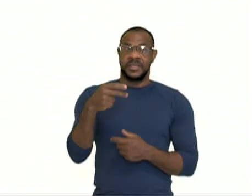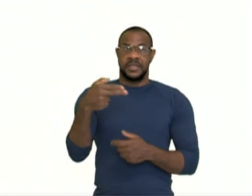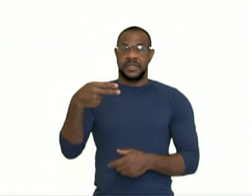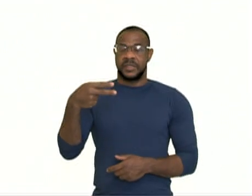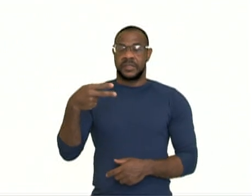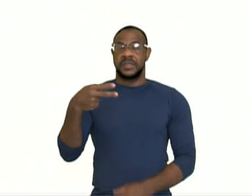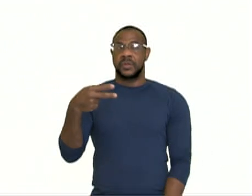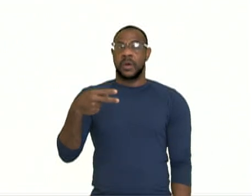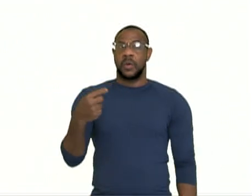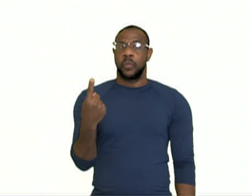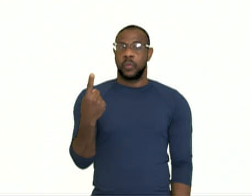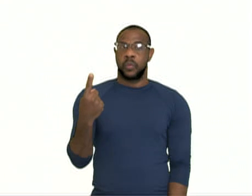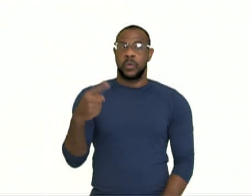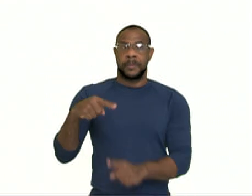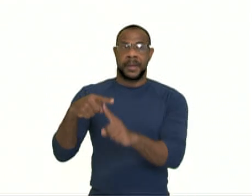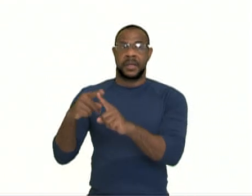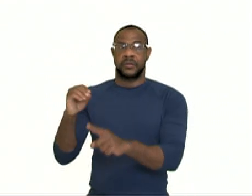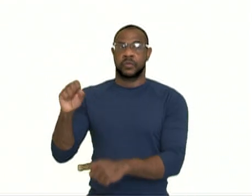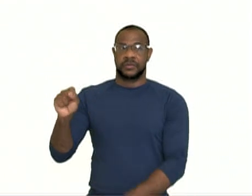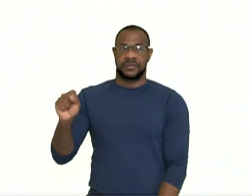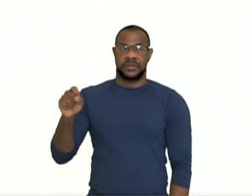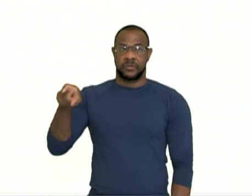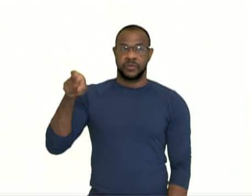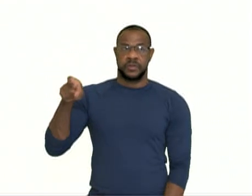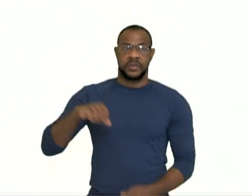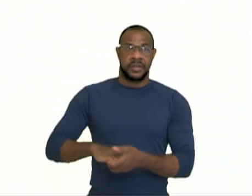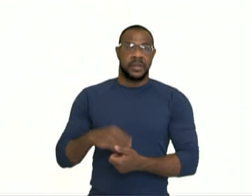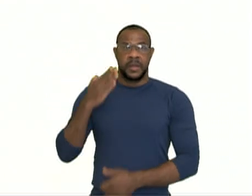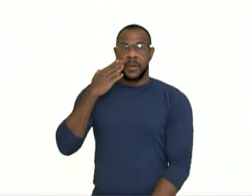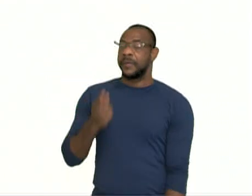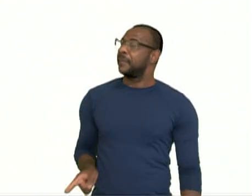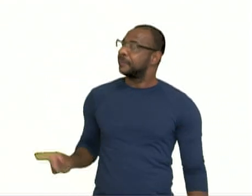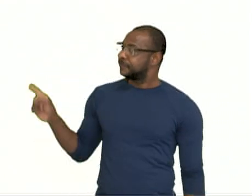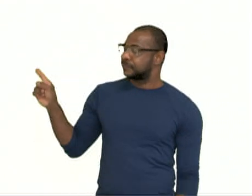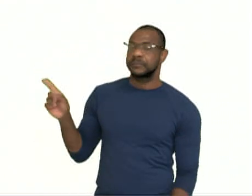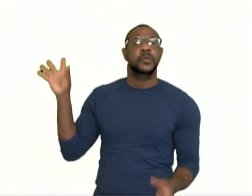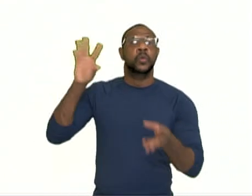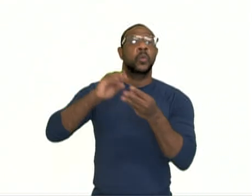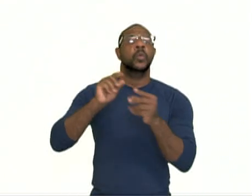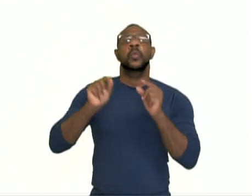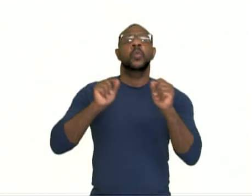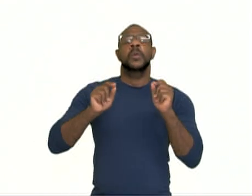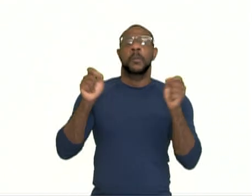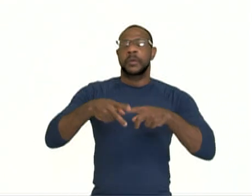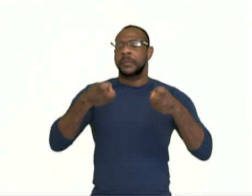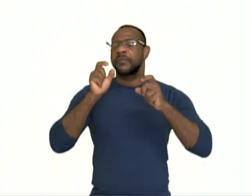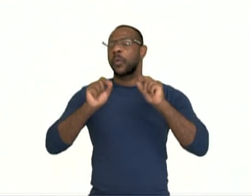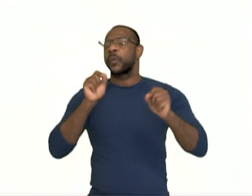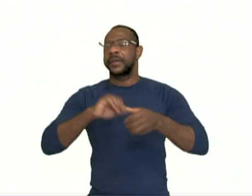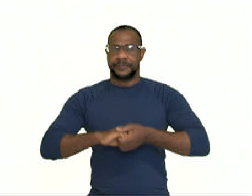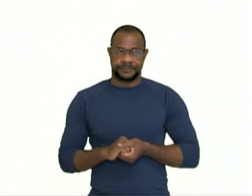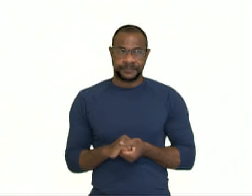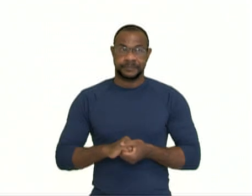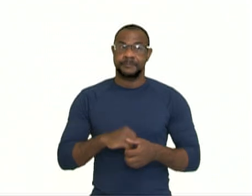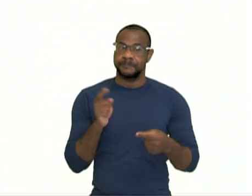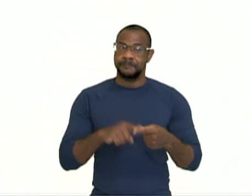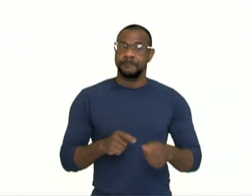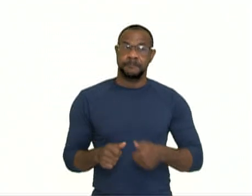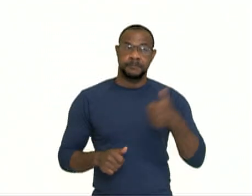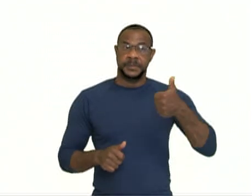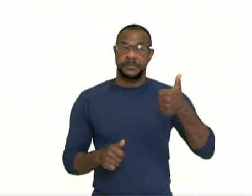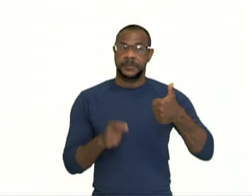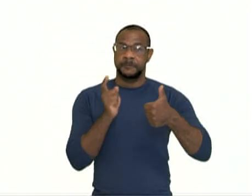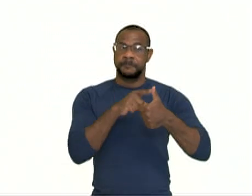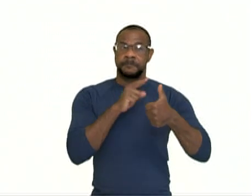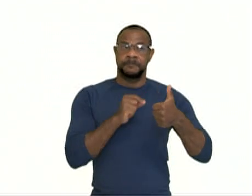mais cosseno de x. Então, o que você pode observar e concluir com isso? Então, vamos pegar primeiramente aqui